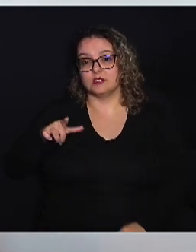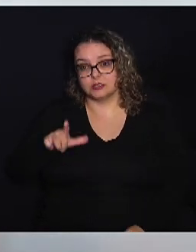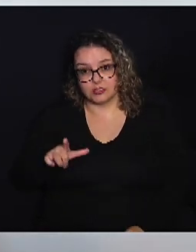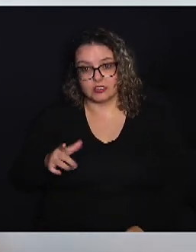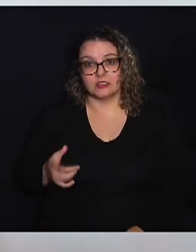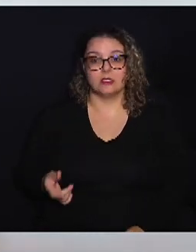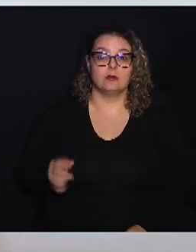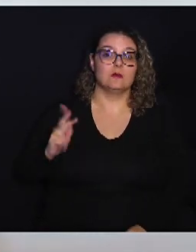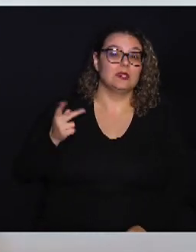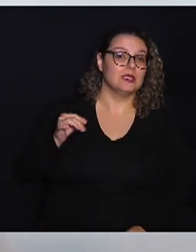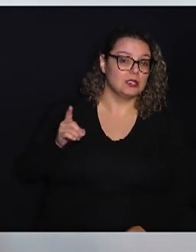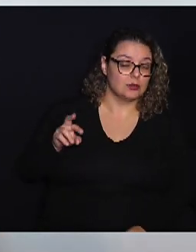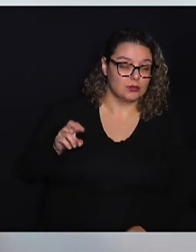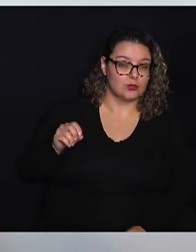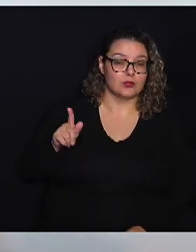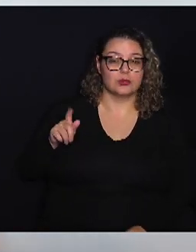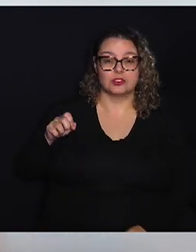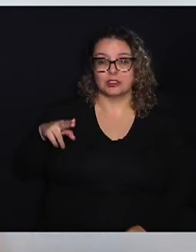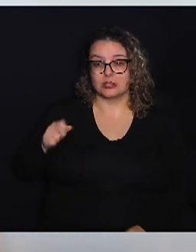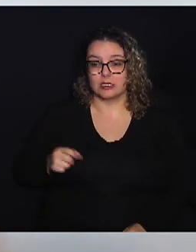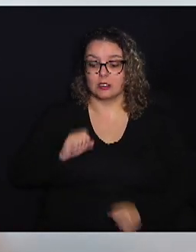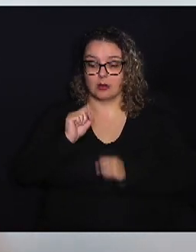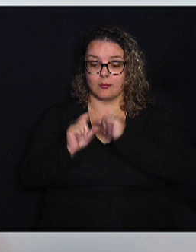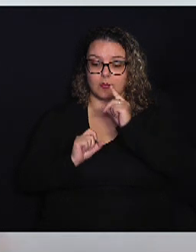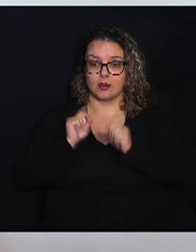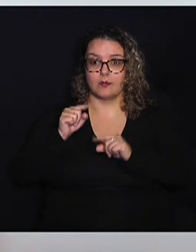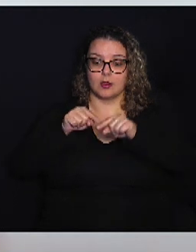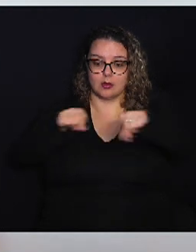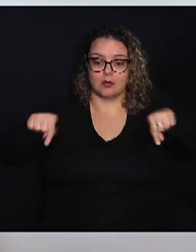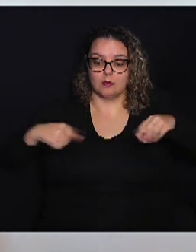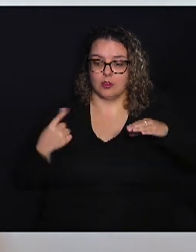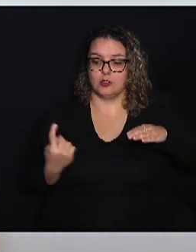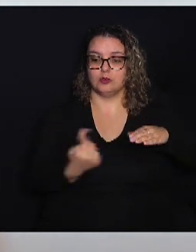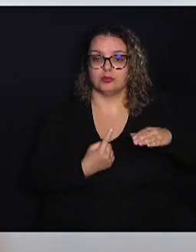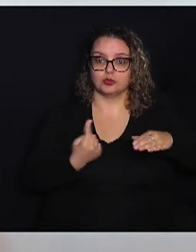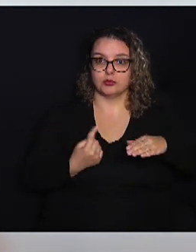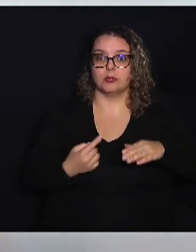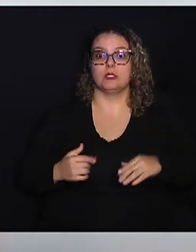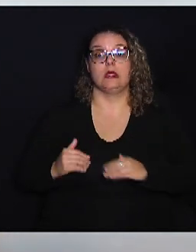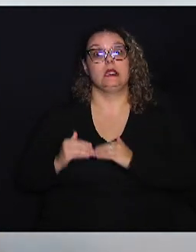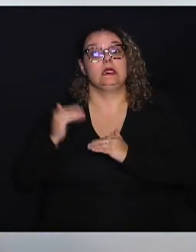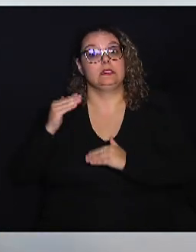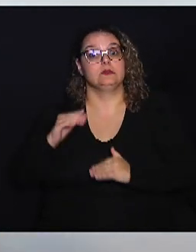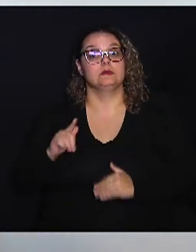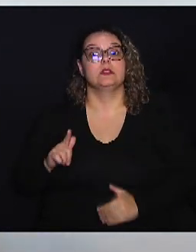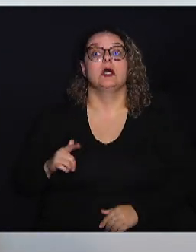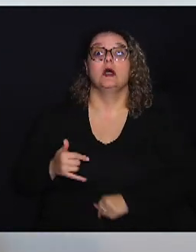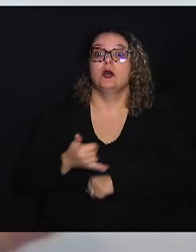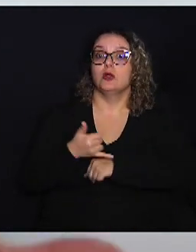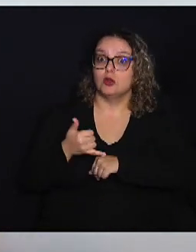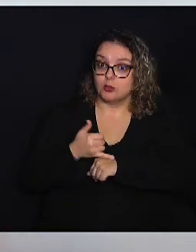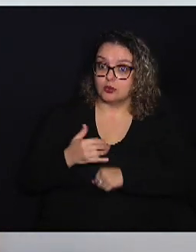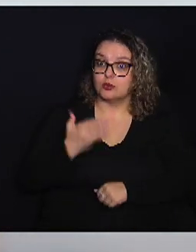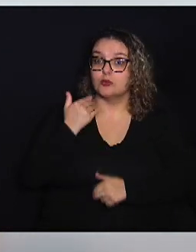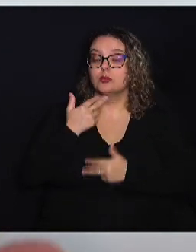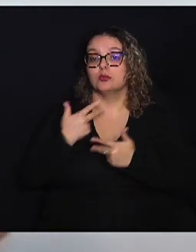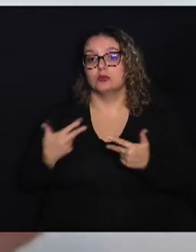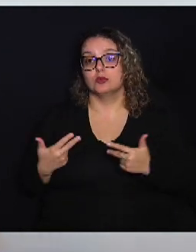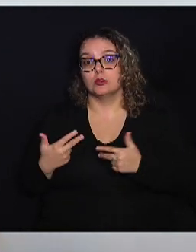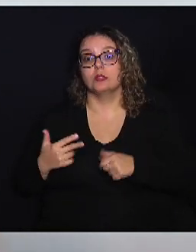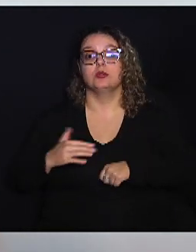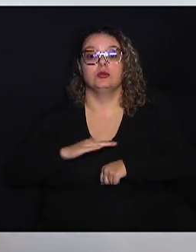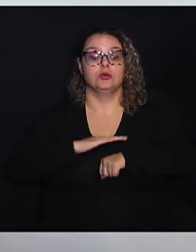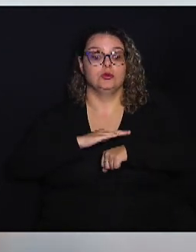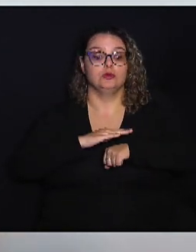micro-ondas. Excesso no consumo da gordura animal também pode causar o aumento do